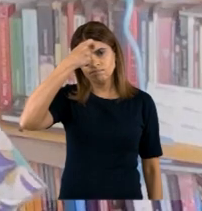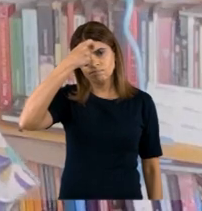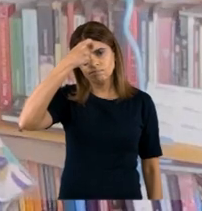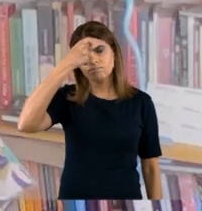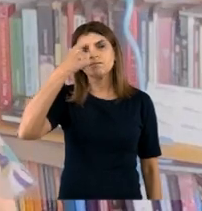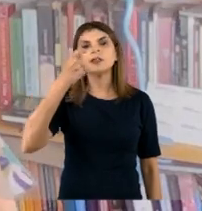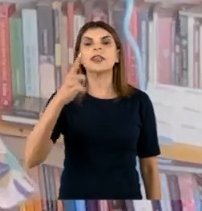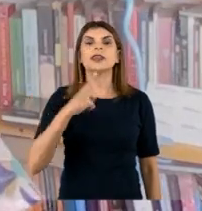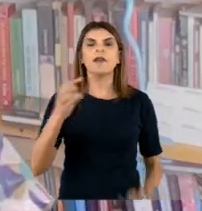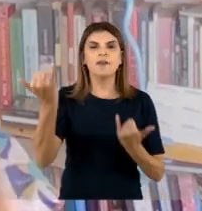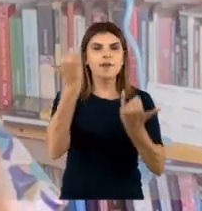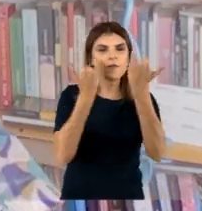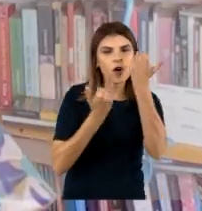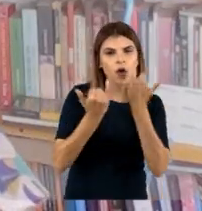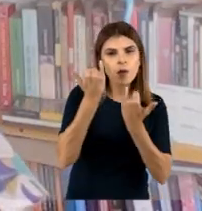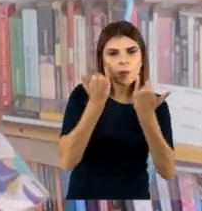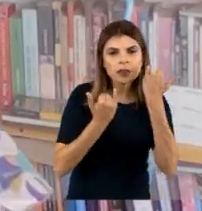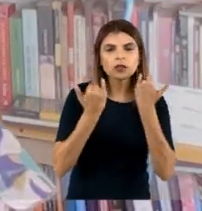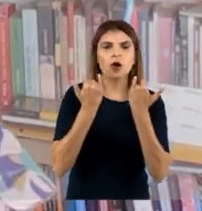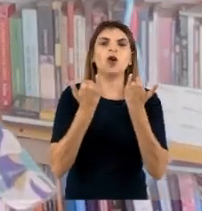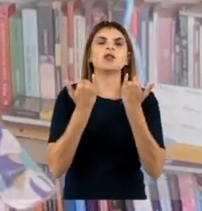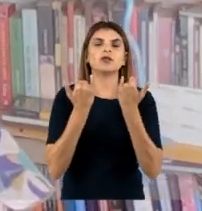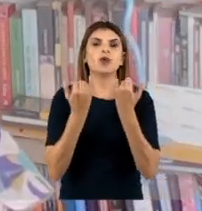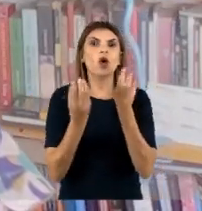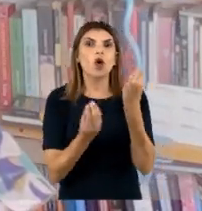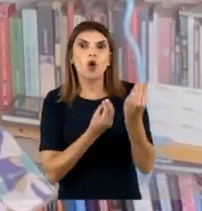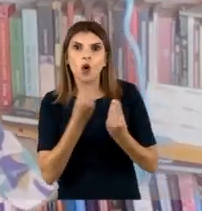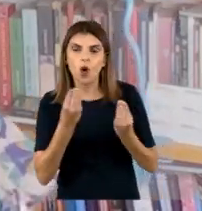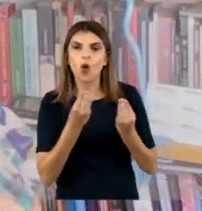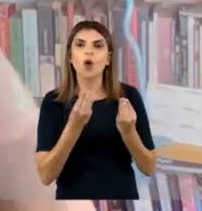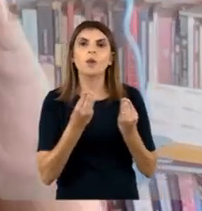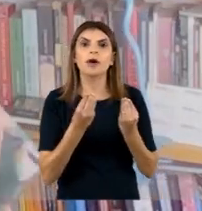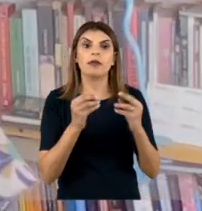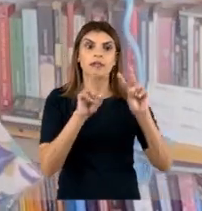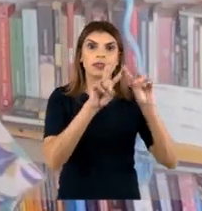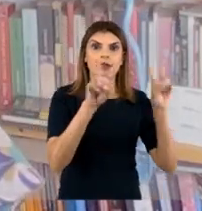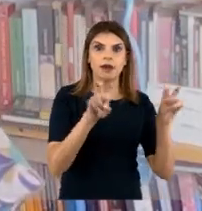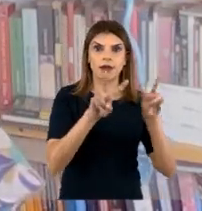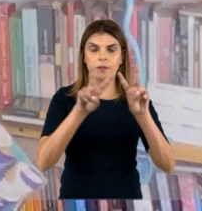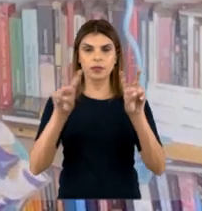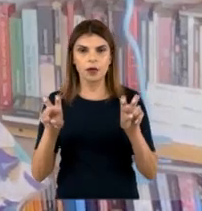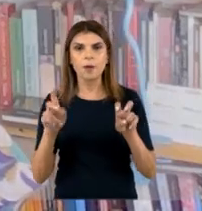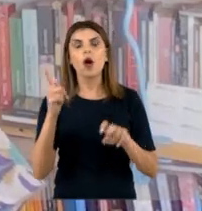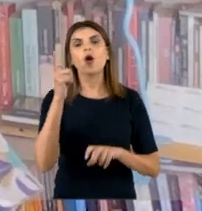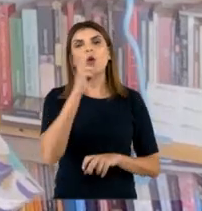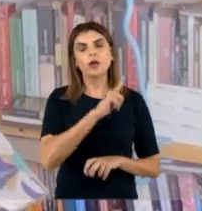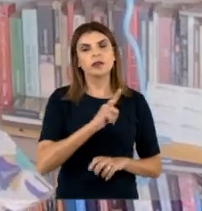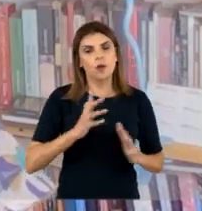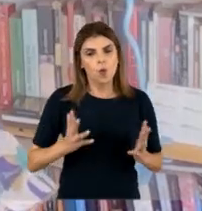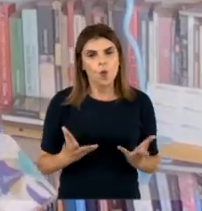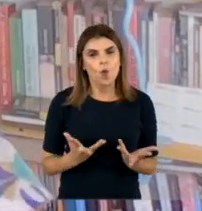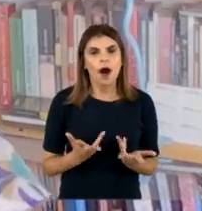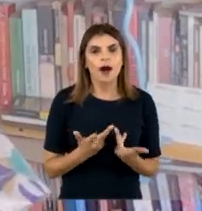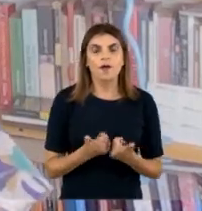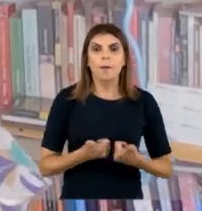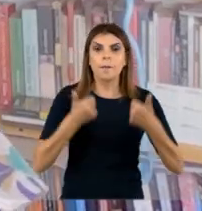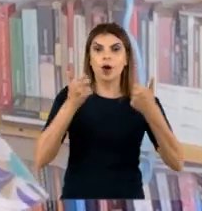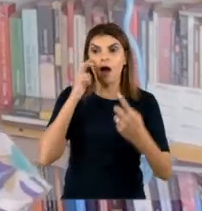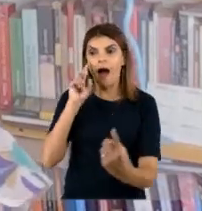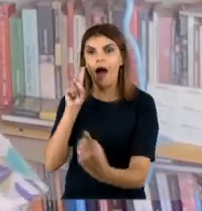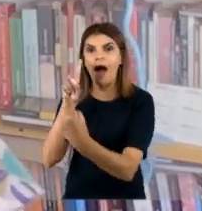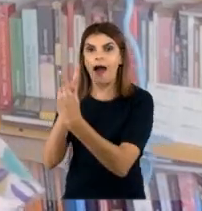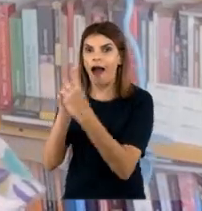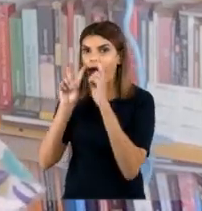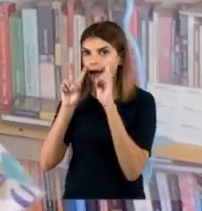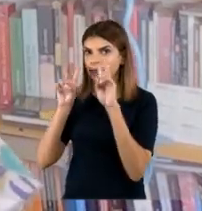sensibilizados, acessarem as informações que tange este tema para qualificar